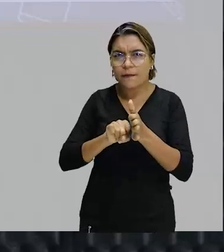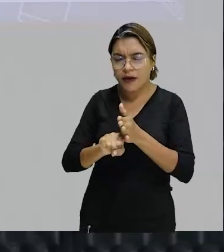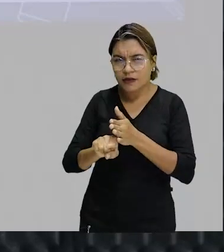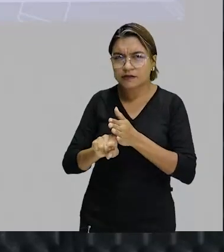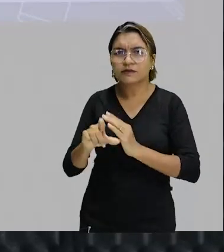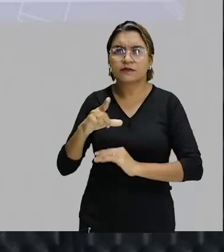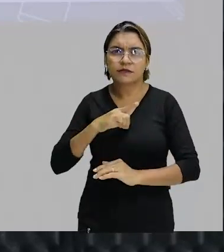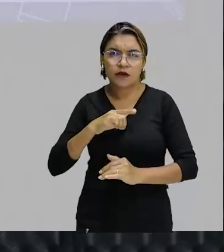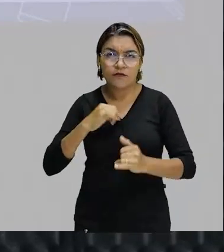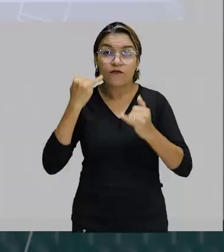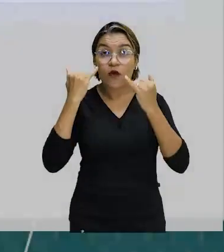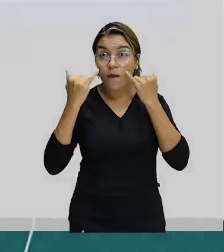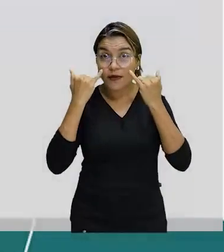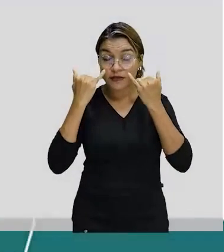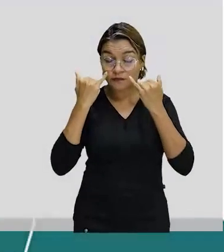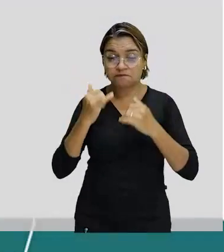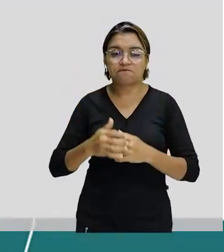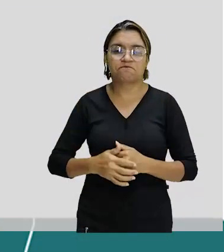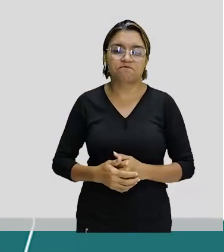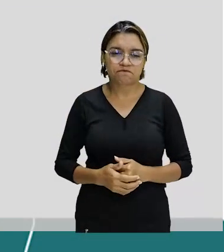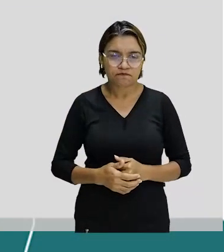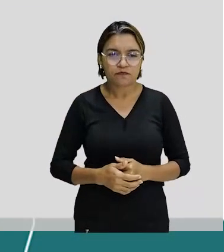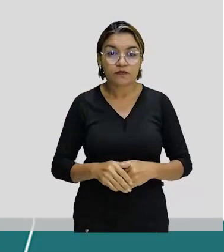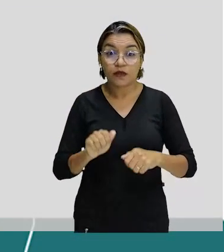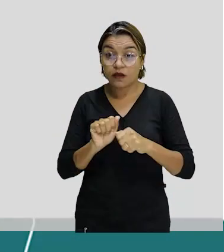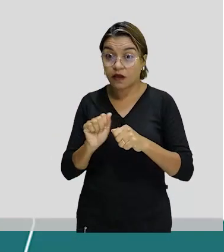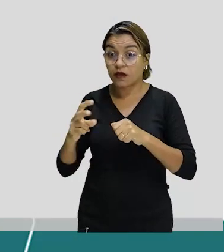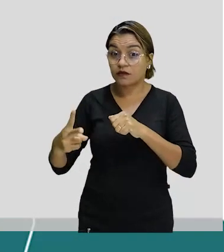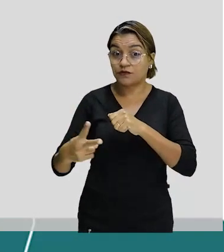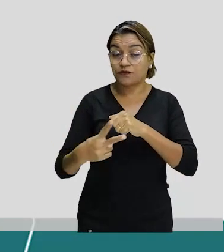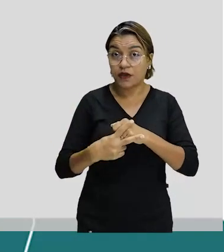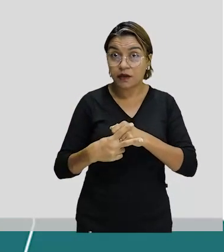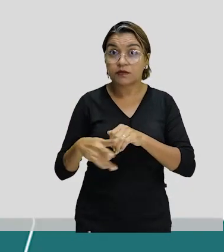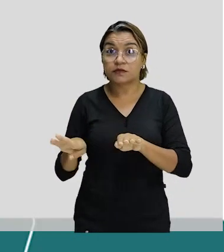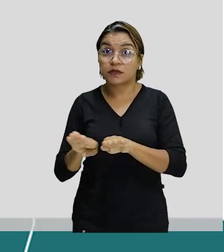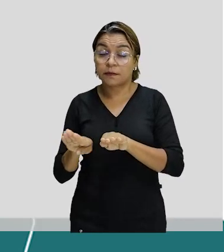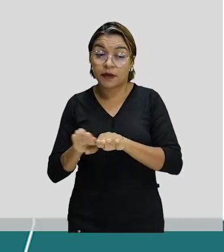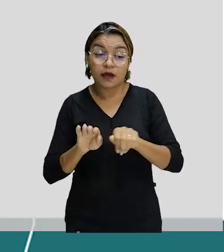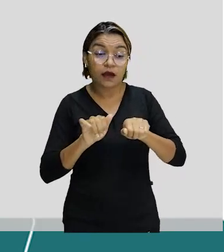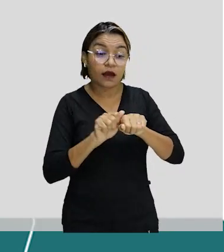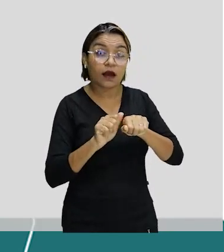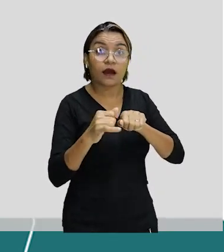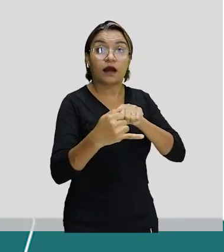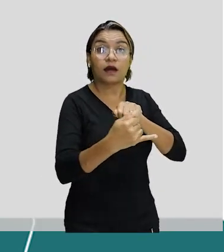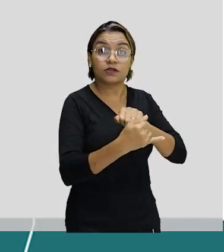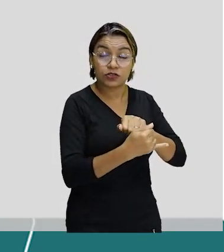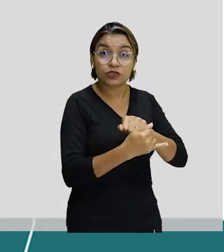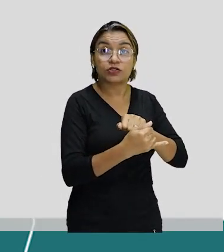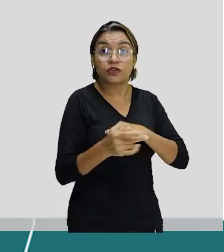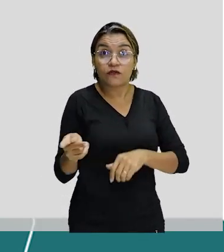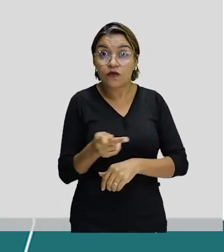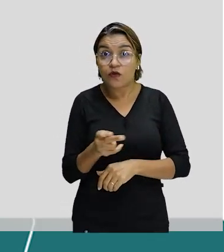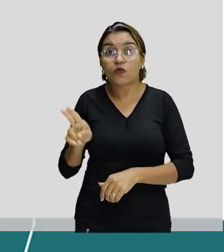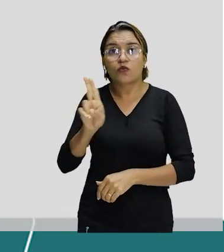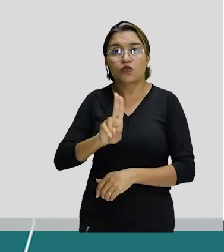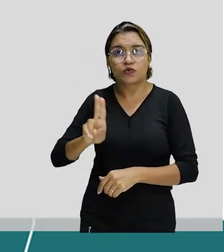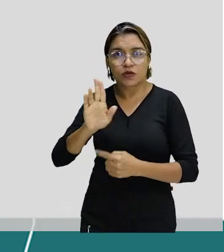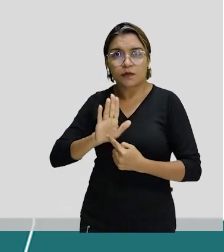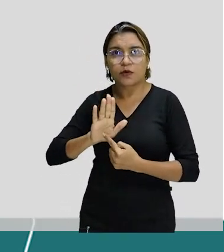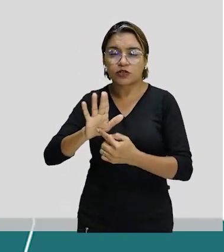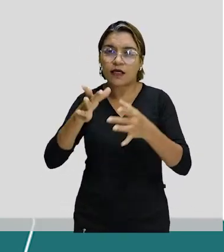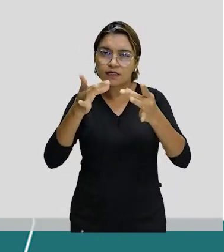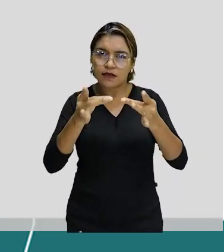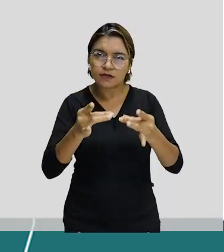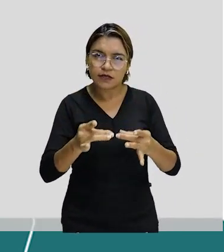algum tipo de informação. Advérbios e adjetivos são usados para oferecer